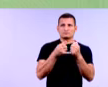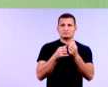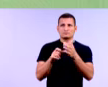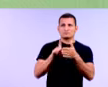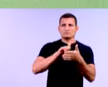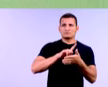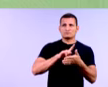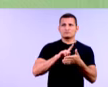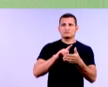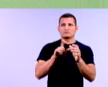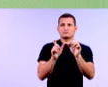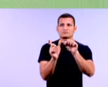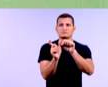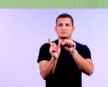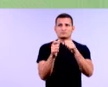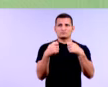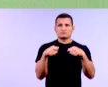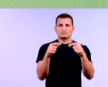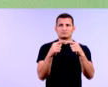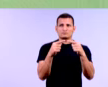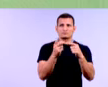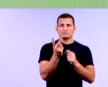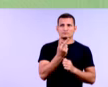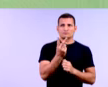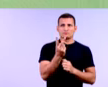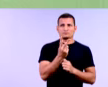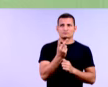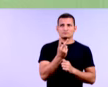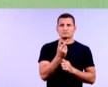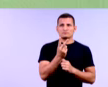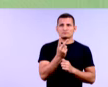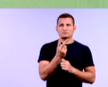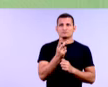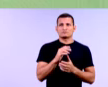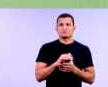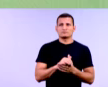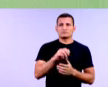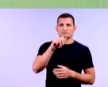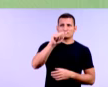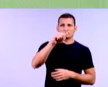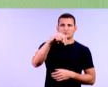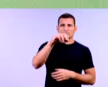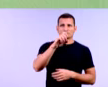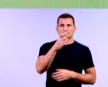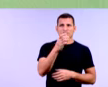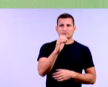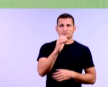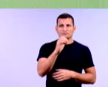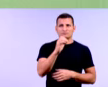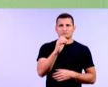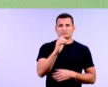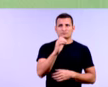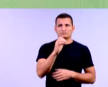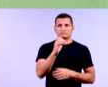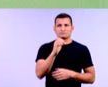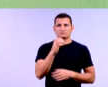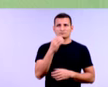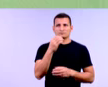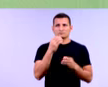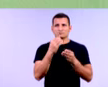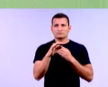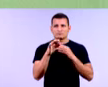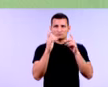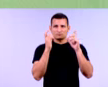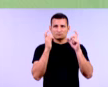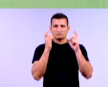tem que concordar com os Com dois. os dois, certo. Anexo seguiu uma foto. E aí? Anexo, seguiu uma foto é